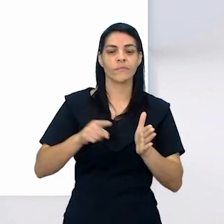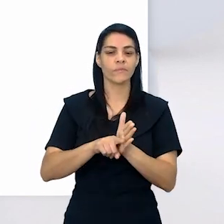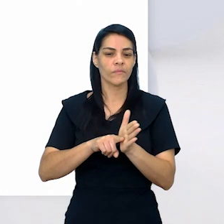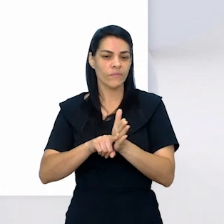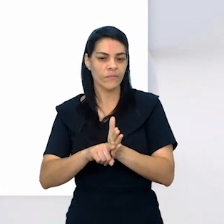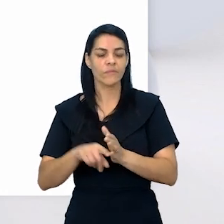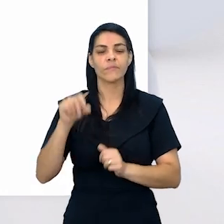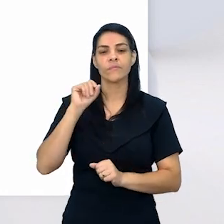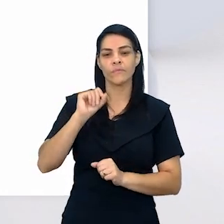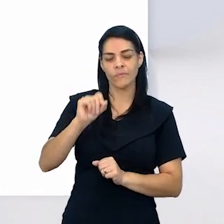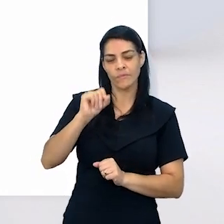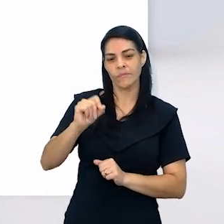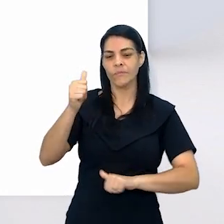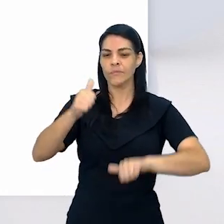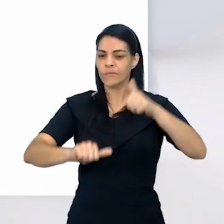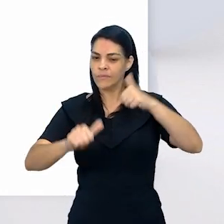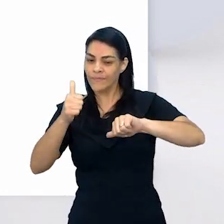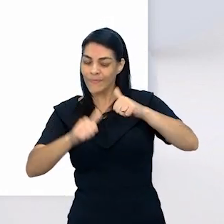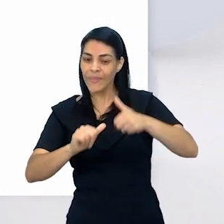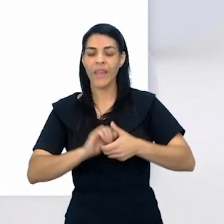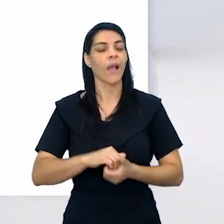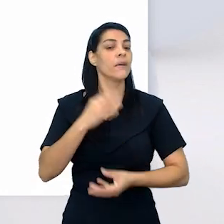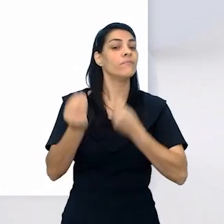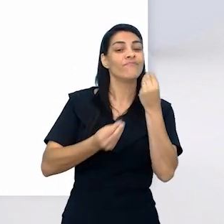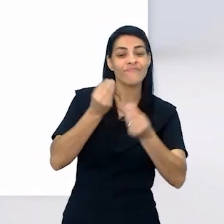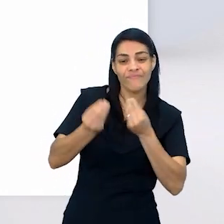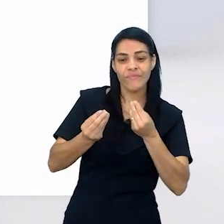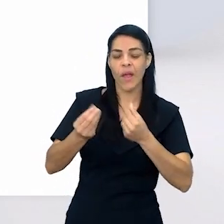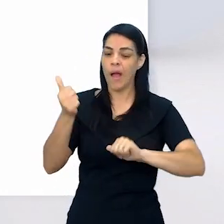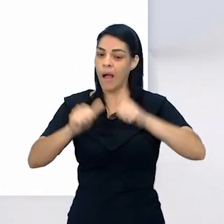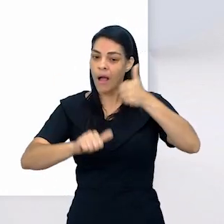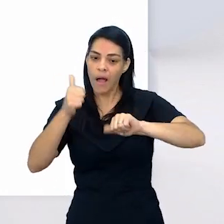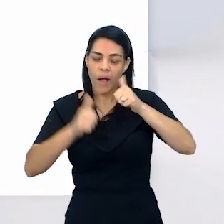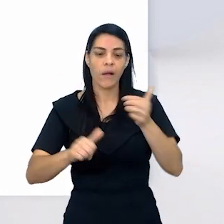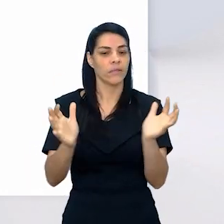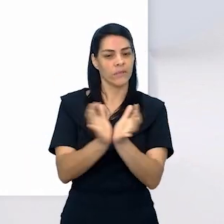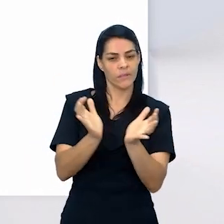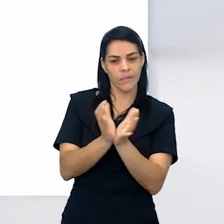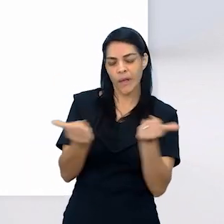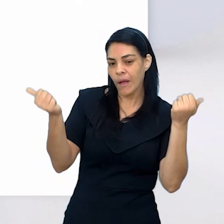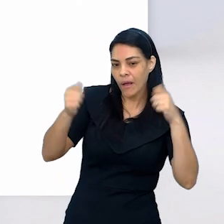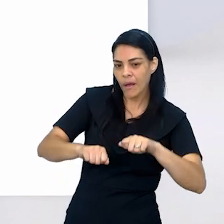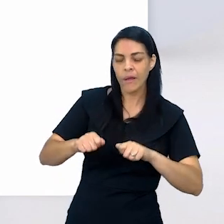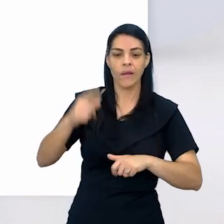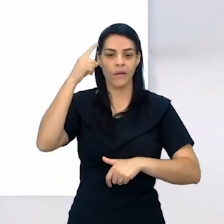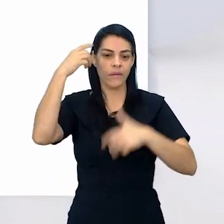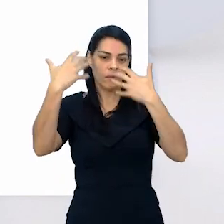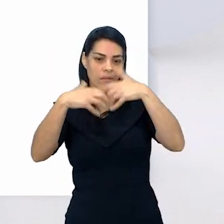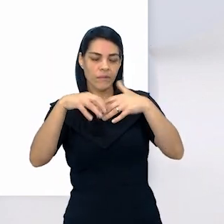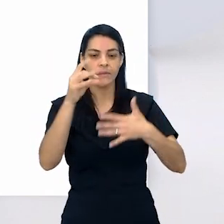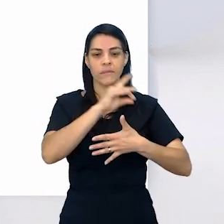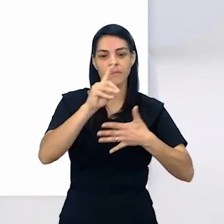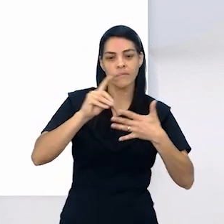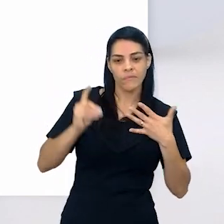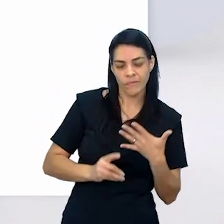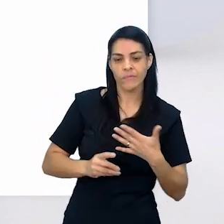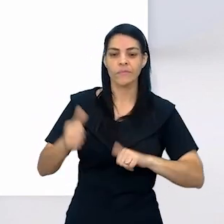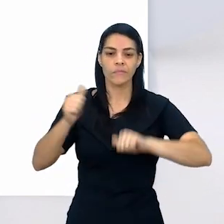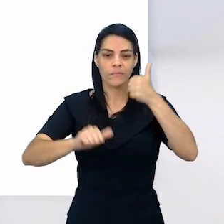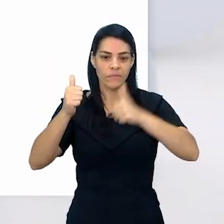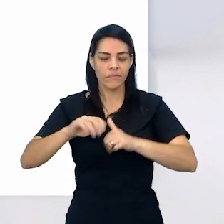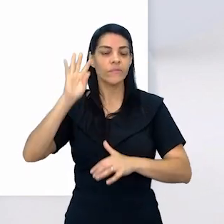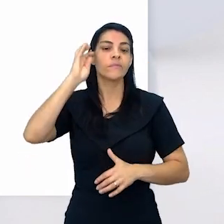O que está sendo avaliado e Como avaliar a equipe poderá refletir sobre os dados para análise de